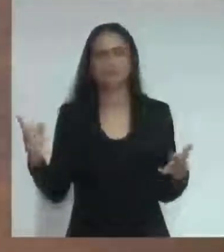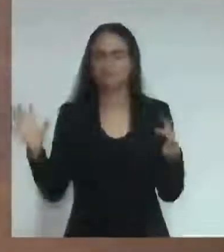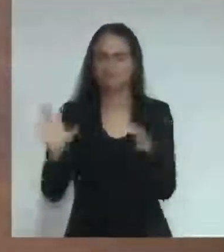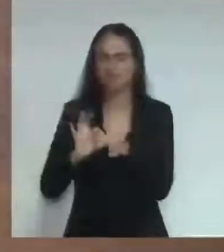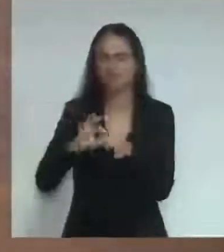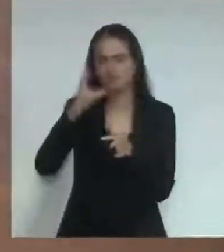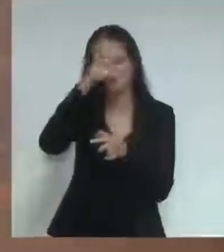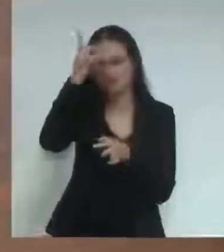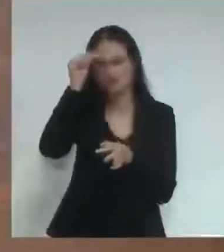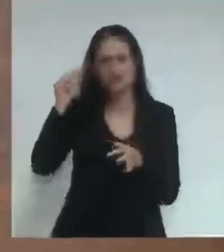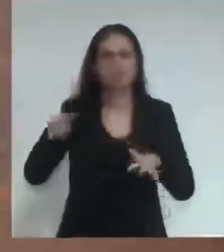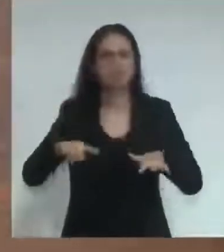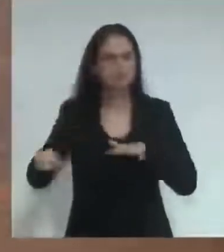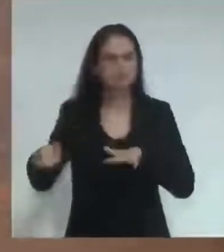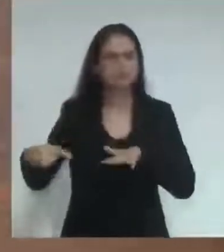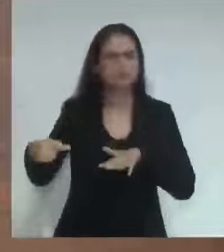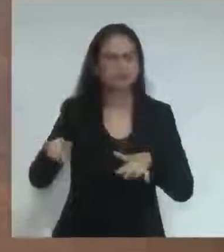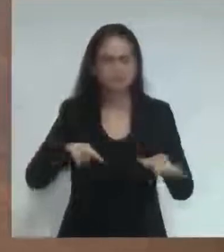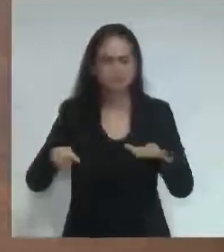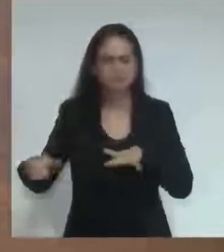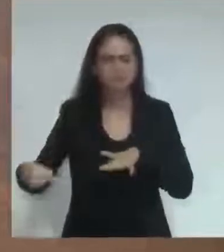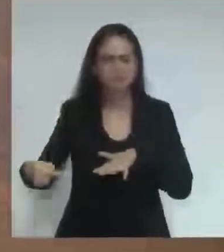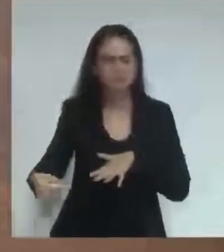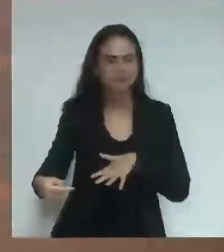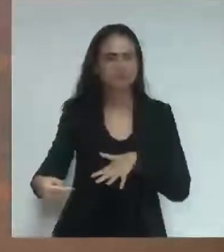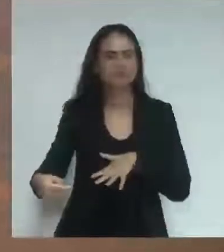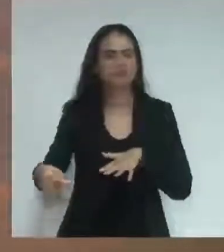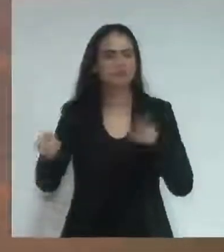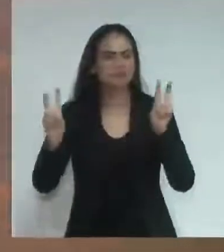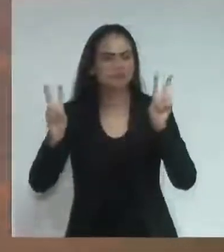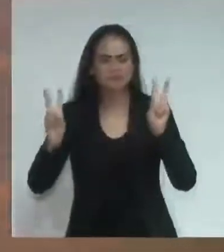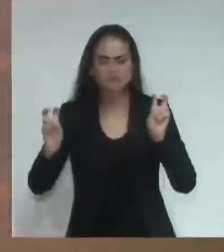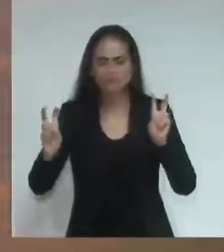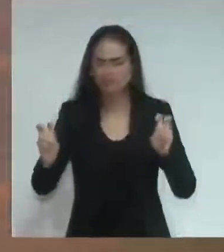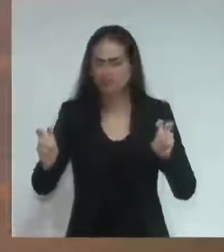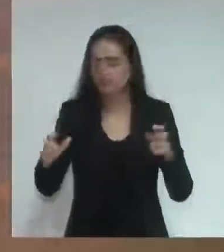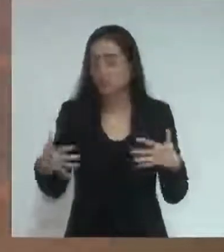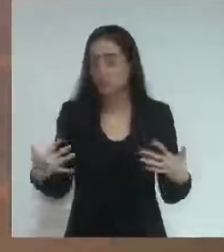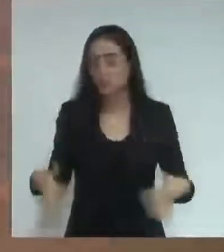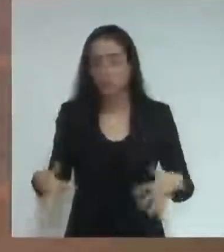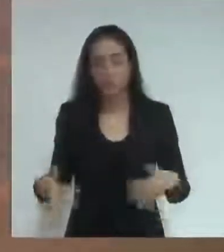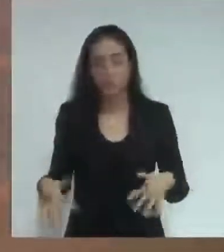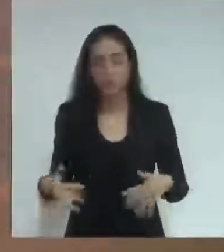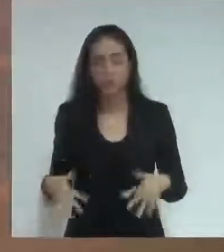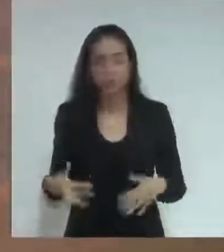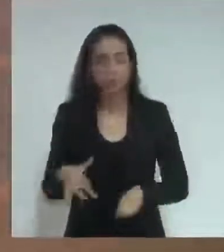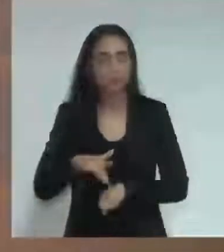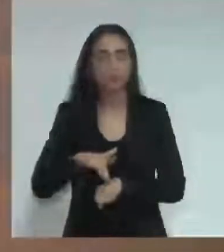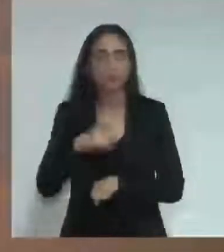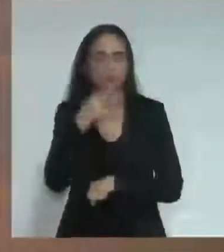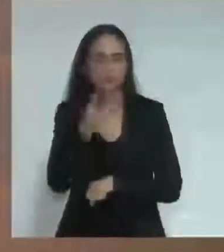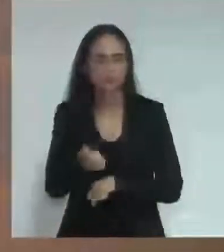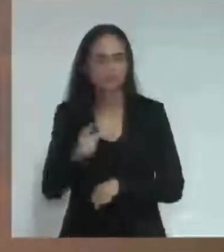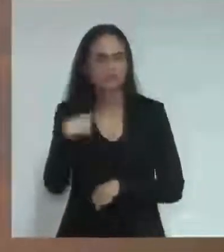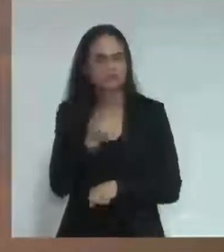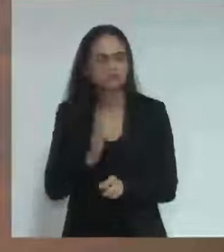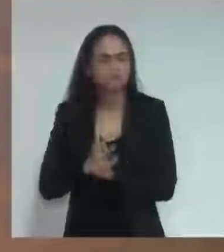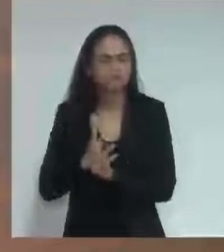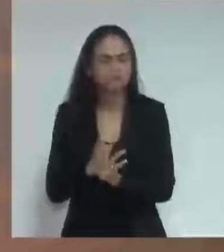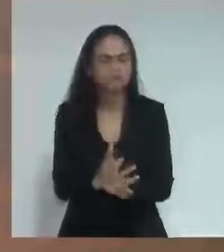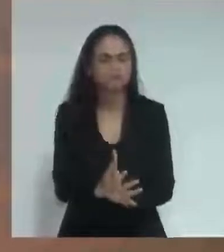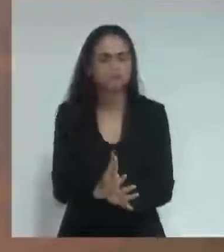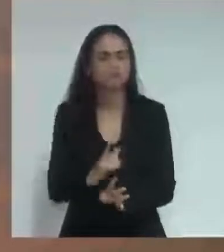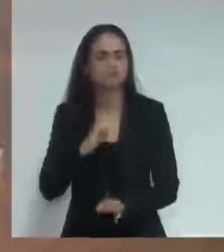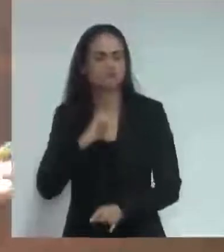toda semana falando barbaridades e horrores contra os vereadores de oposição. E a gente foi descobrindo, né, gente que recebe 2, 3